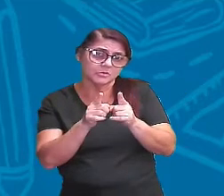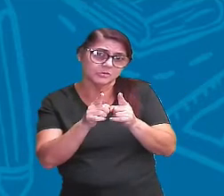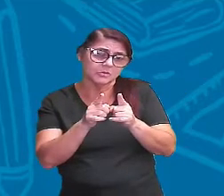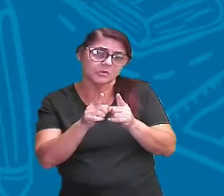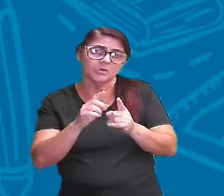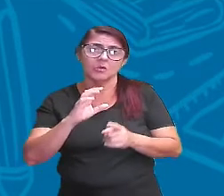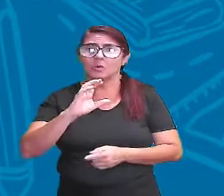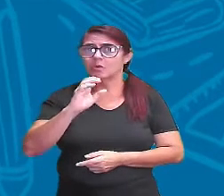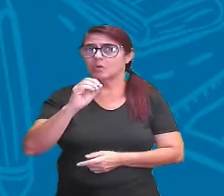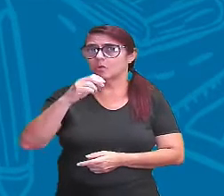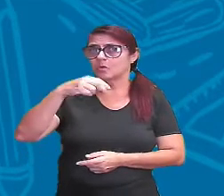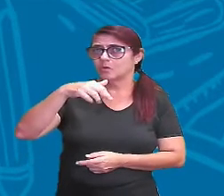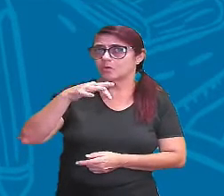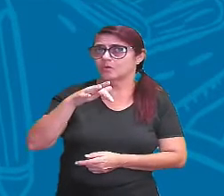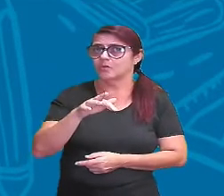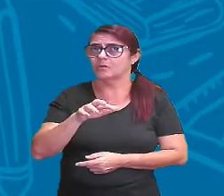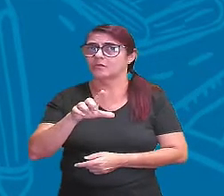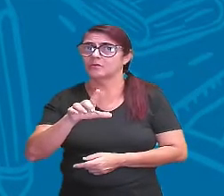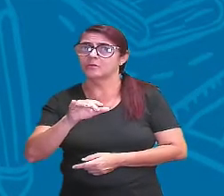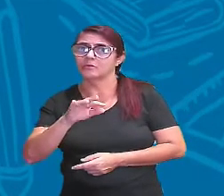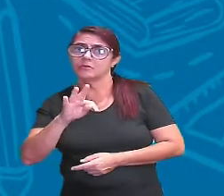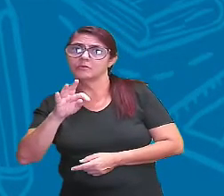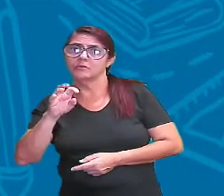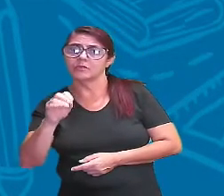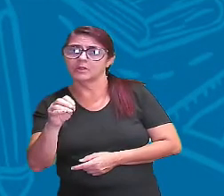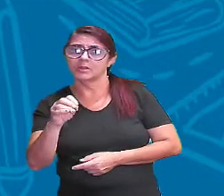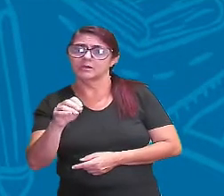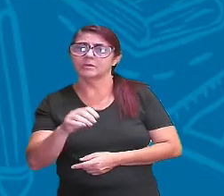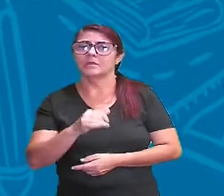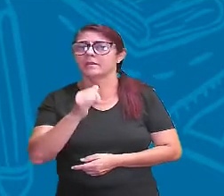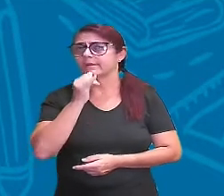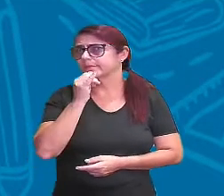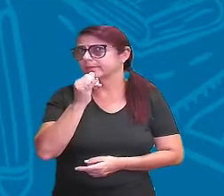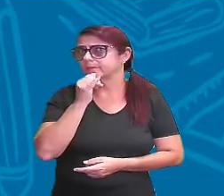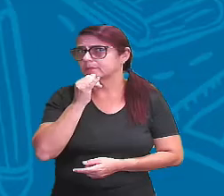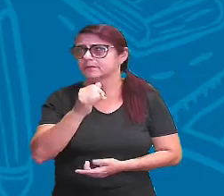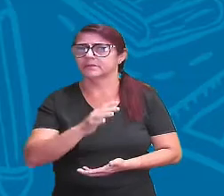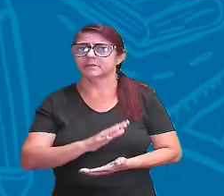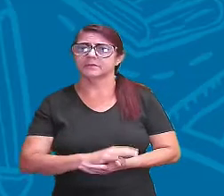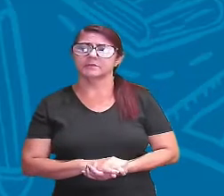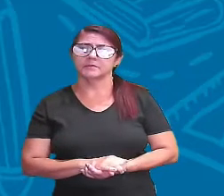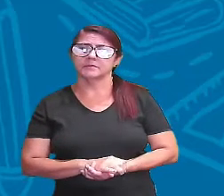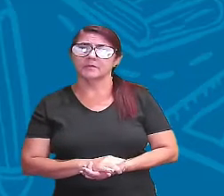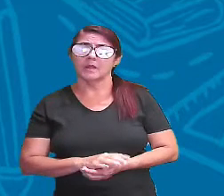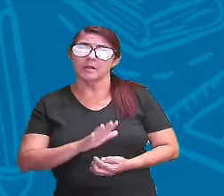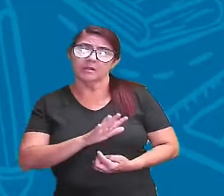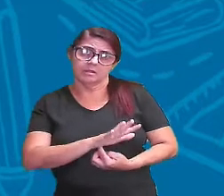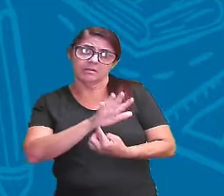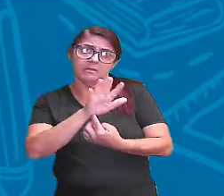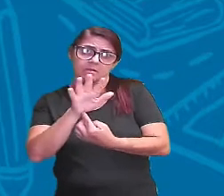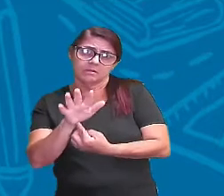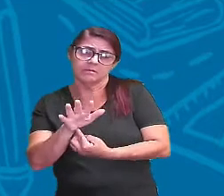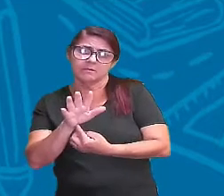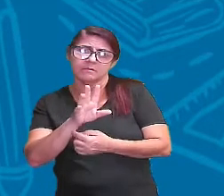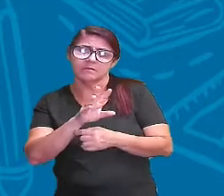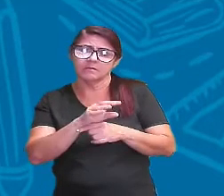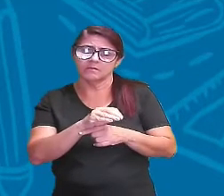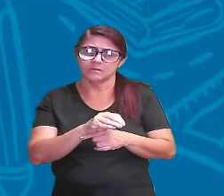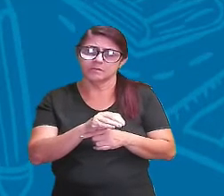conflito é único, só tem um tipo de conflito. Vamos dar um exemplo nessa imagem. Nessa imagem eu tenho a história de quem?